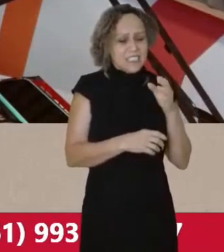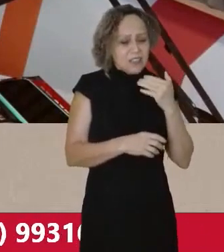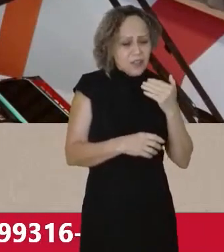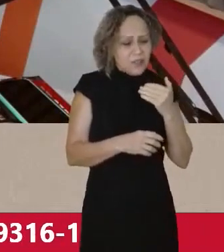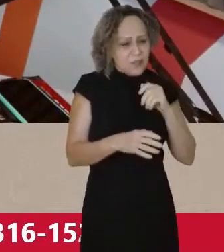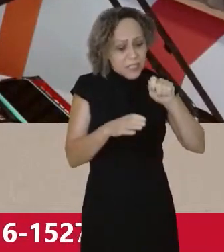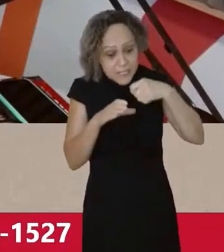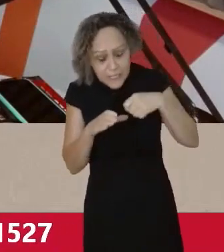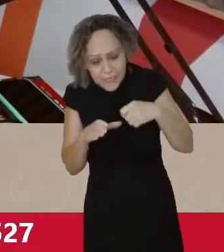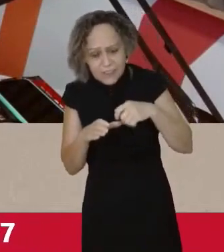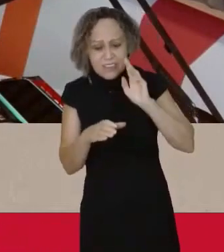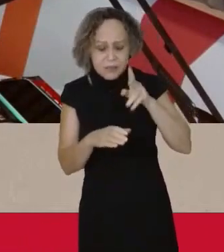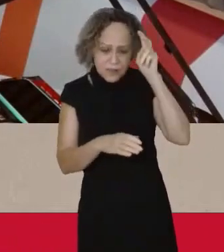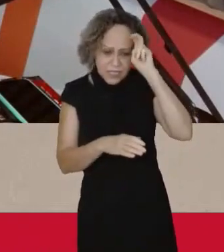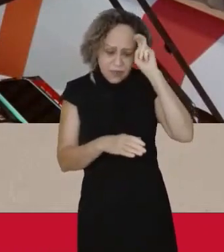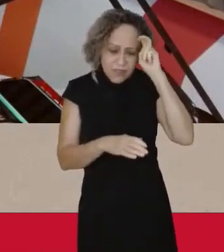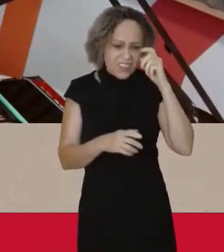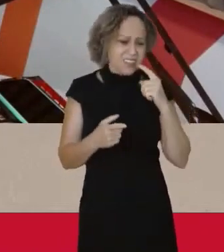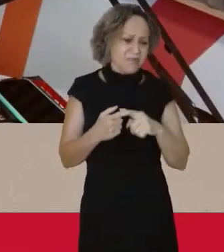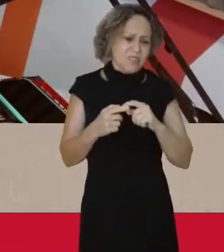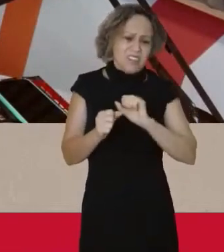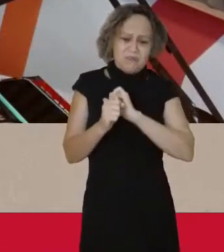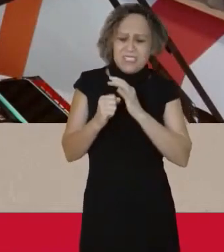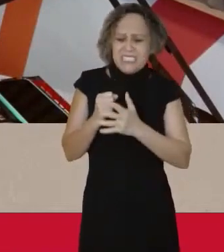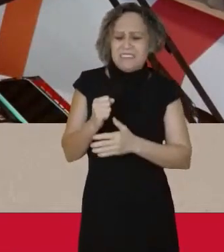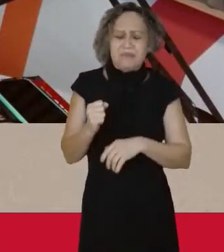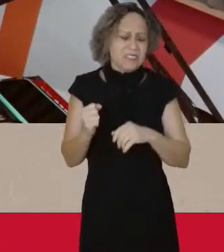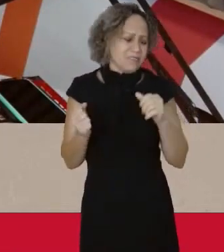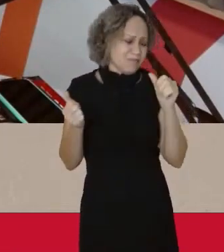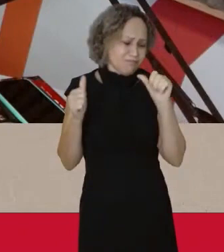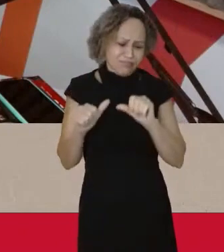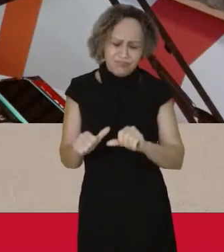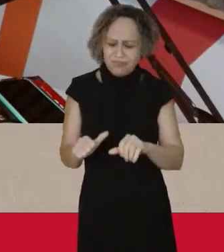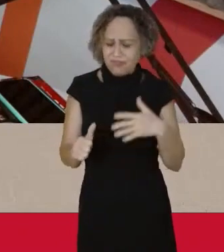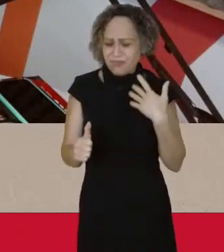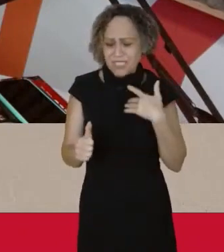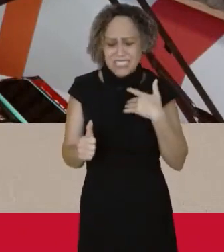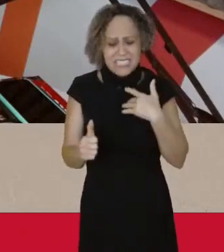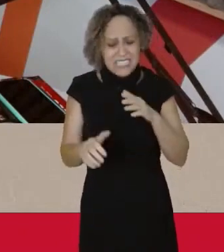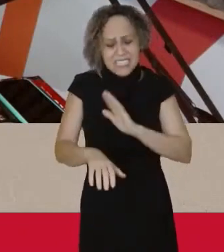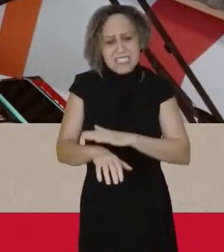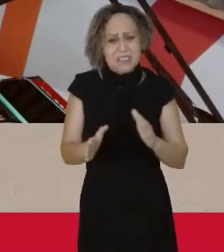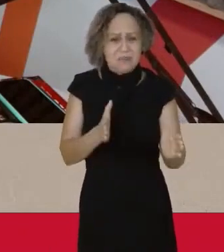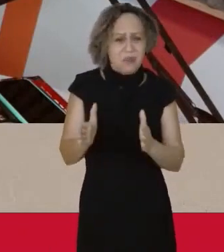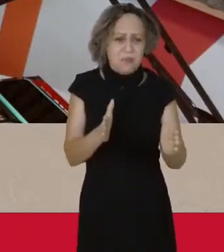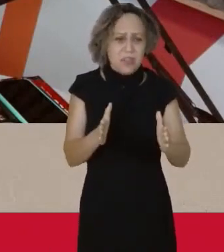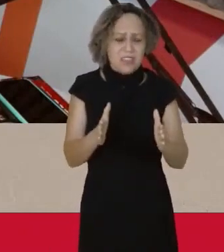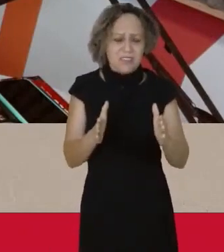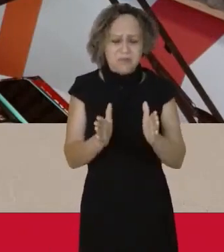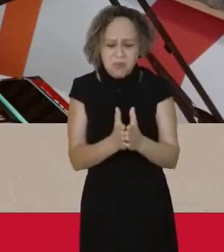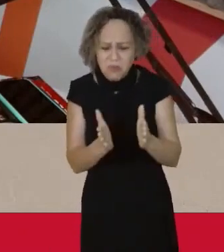por conta da pandemia, desse momento de desemprego, de fome, de miséria. Nós conseguimos sair